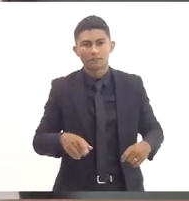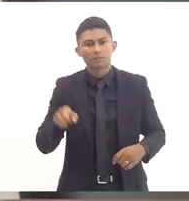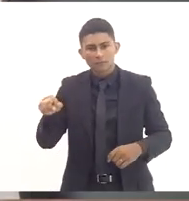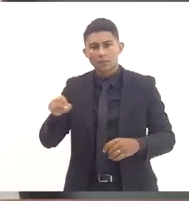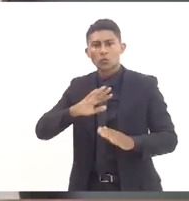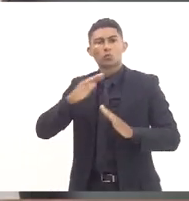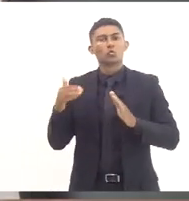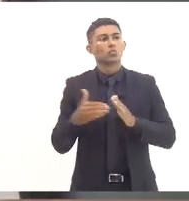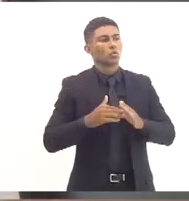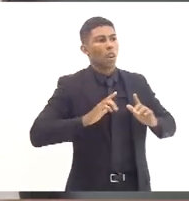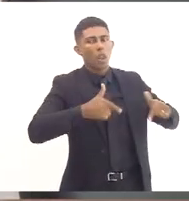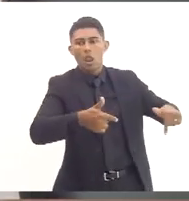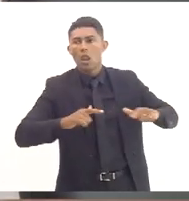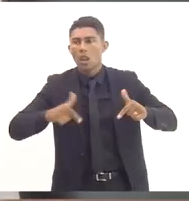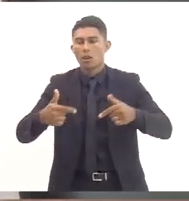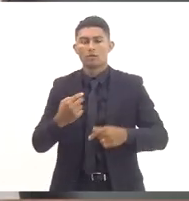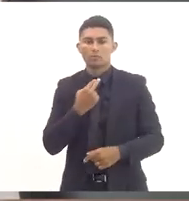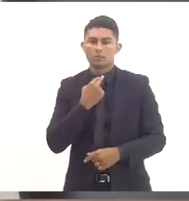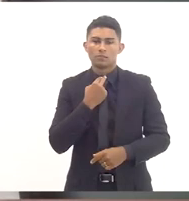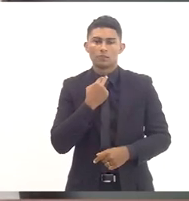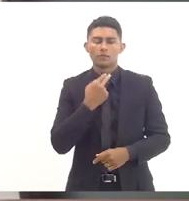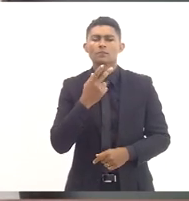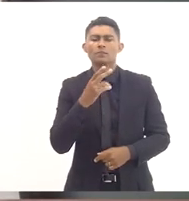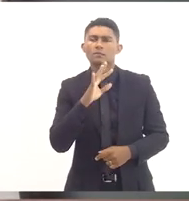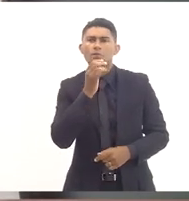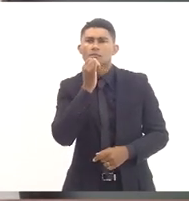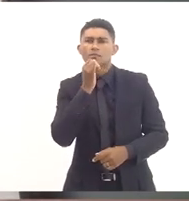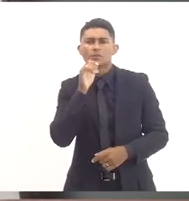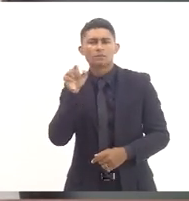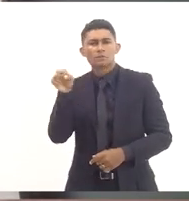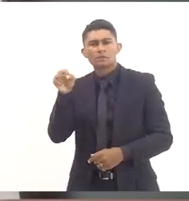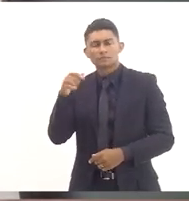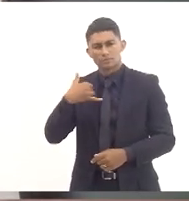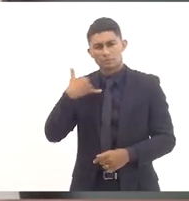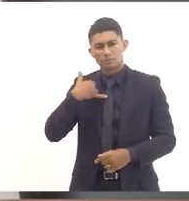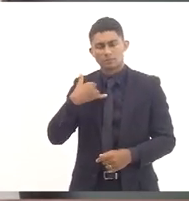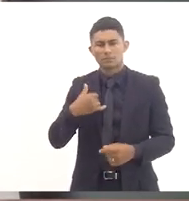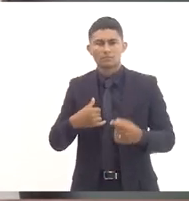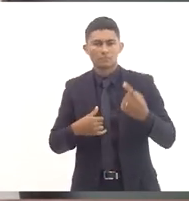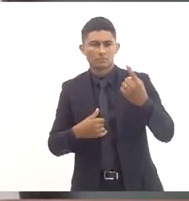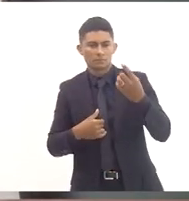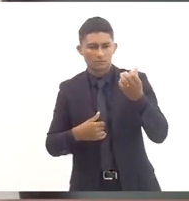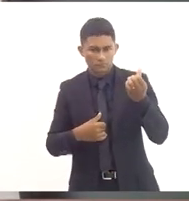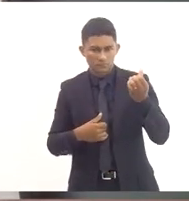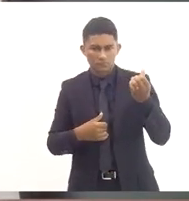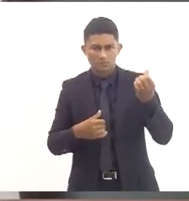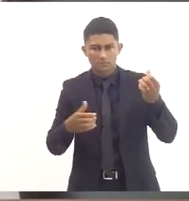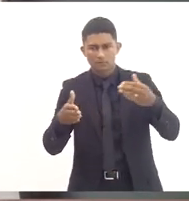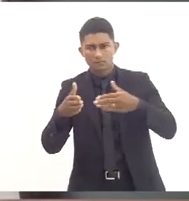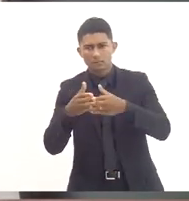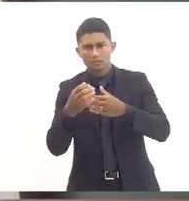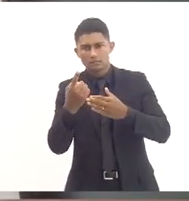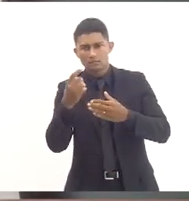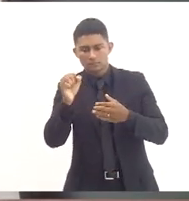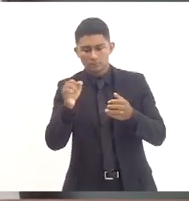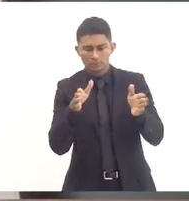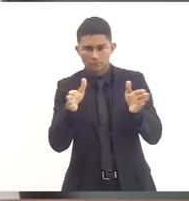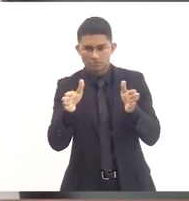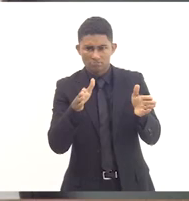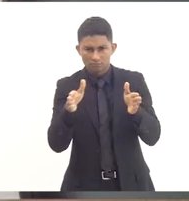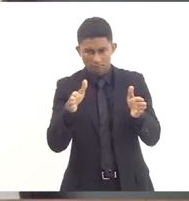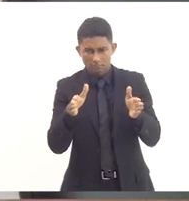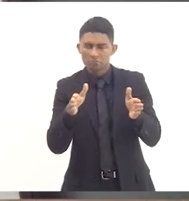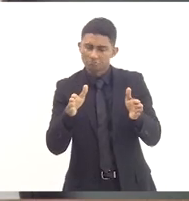agora como o menor Entre 16 e 18 anos tá ele é relativamente incapaz